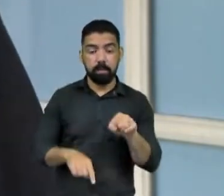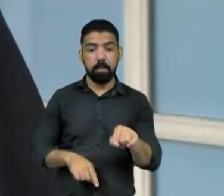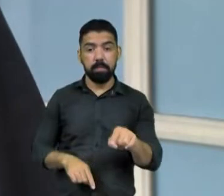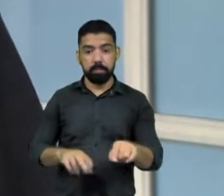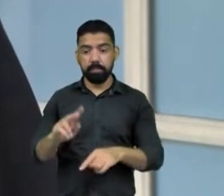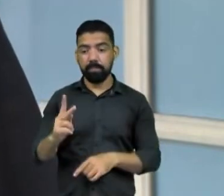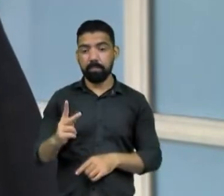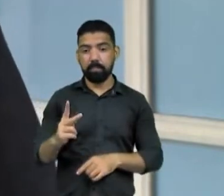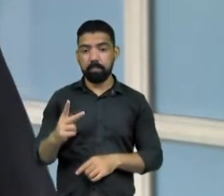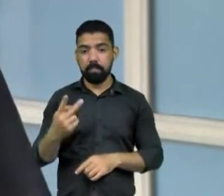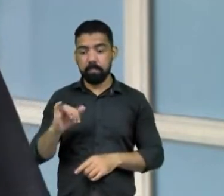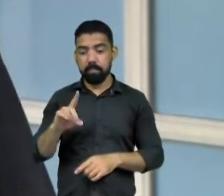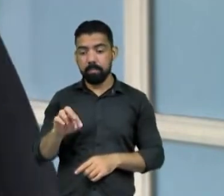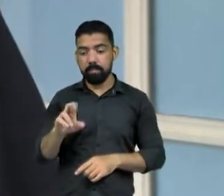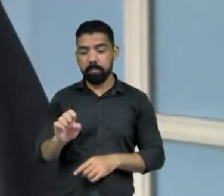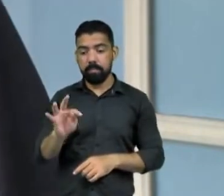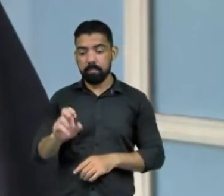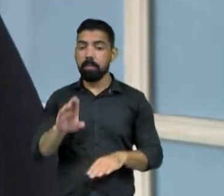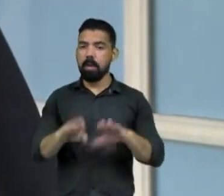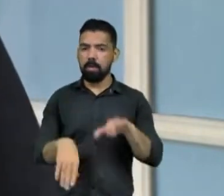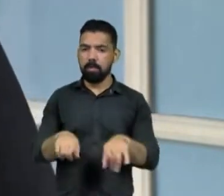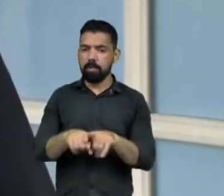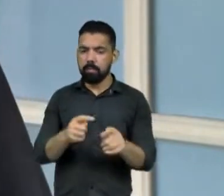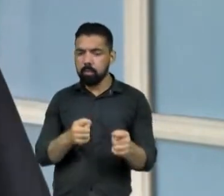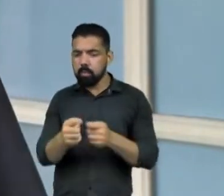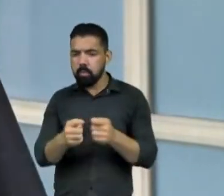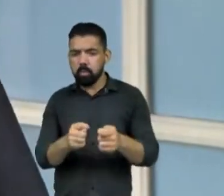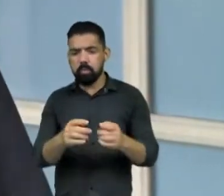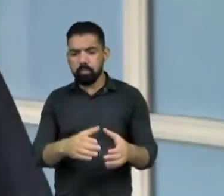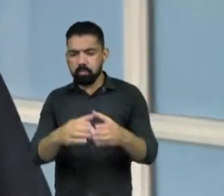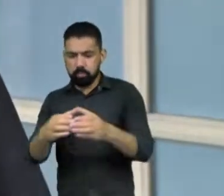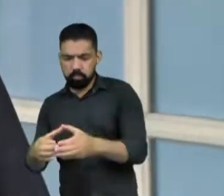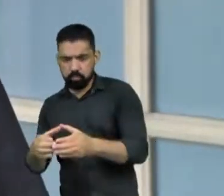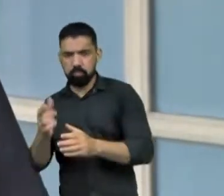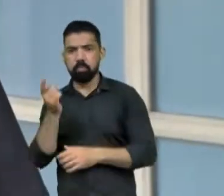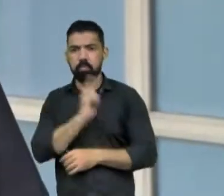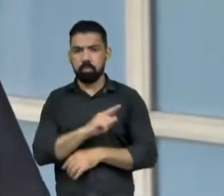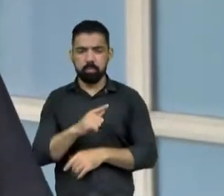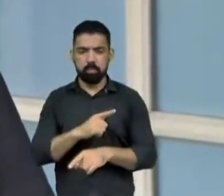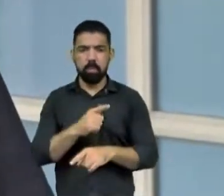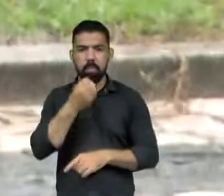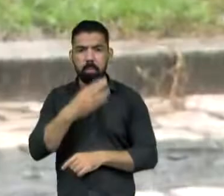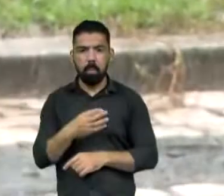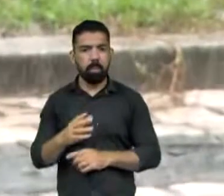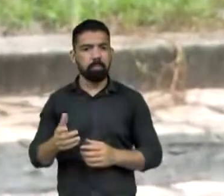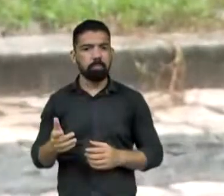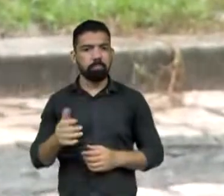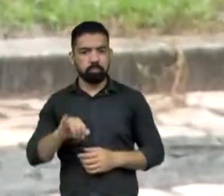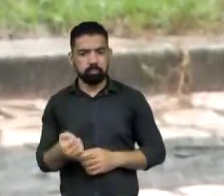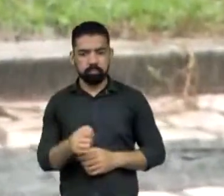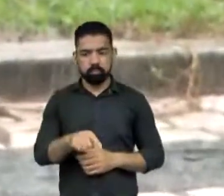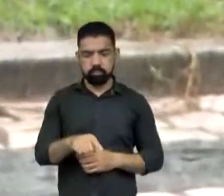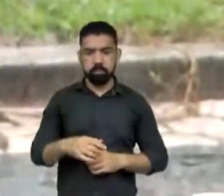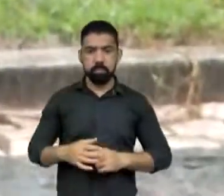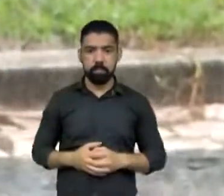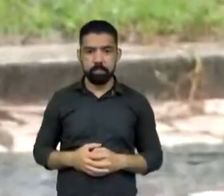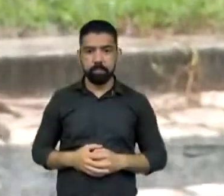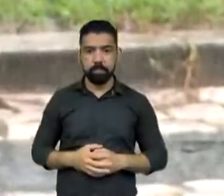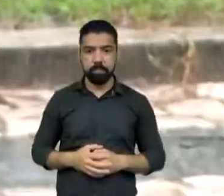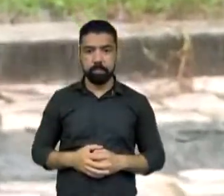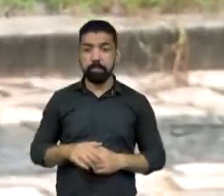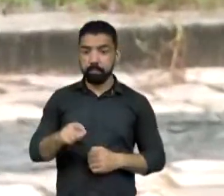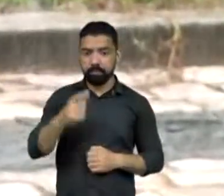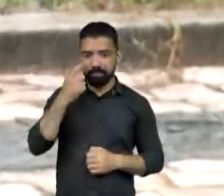chega a fazer uma negociação de um pequeno detalhe de deslocamentos para que seja de bom proveito para ambas as partes. Os hidrantes urbanos são